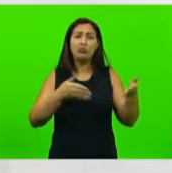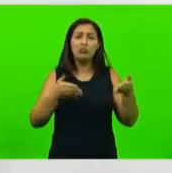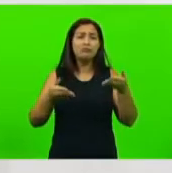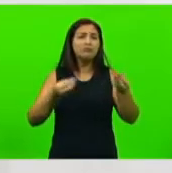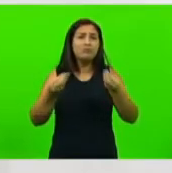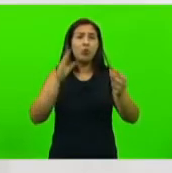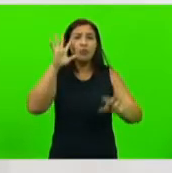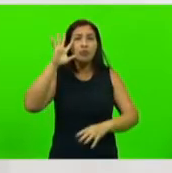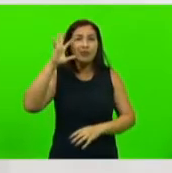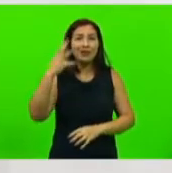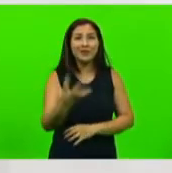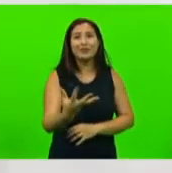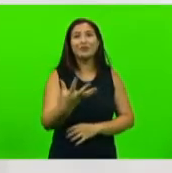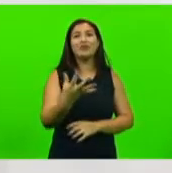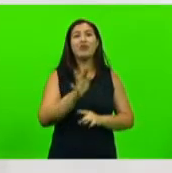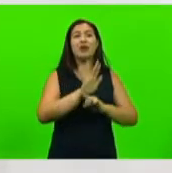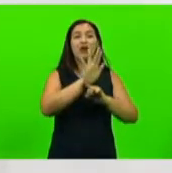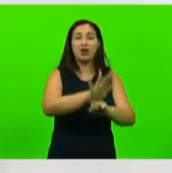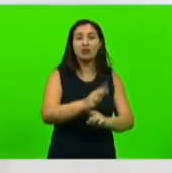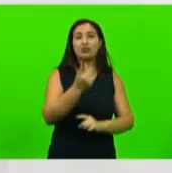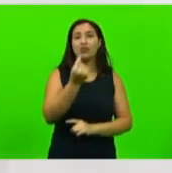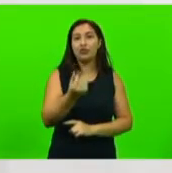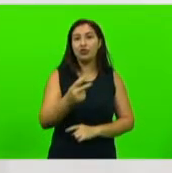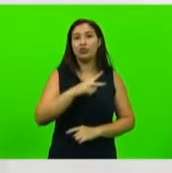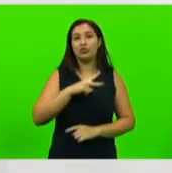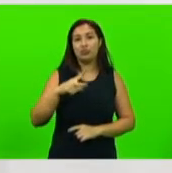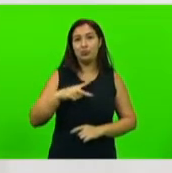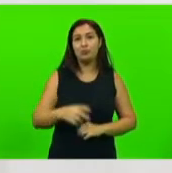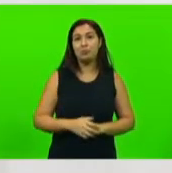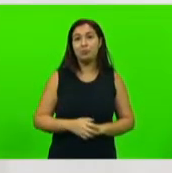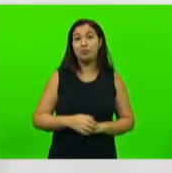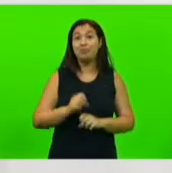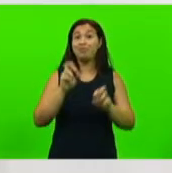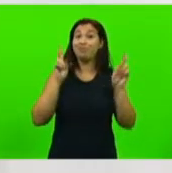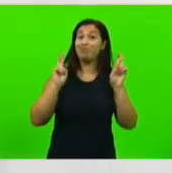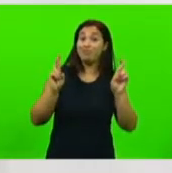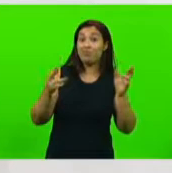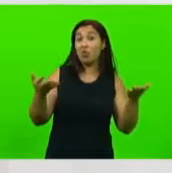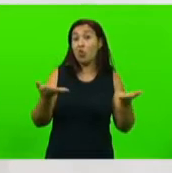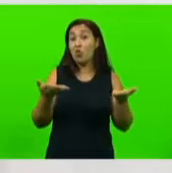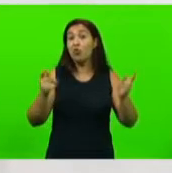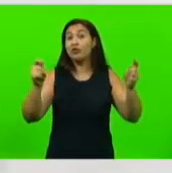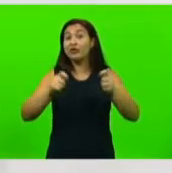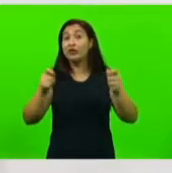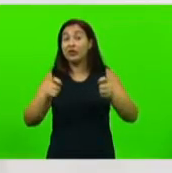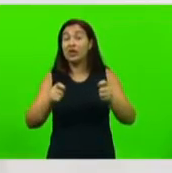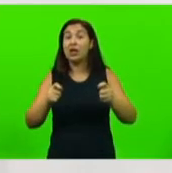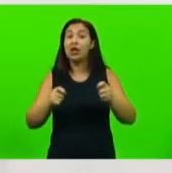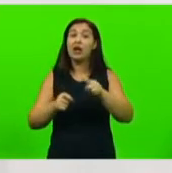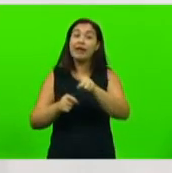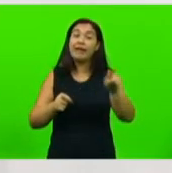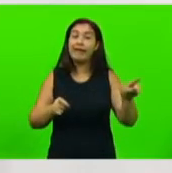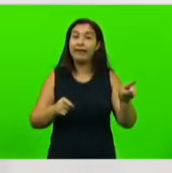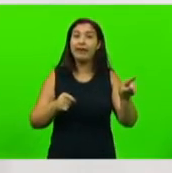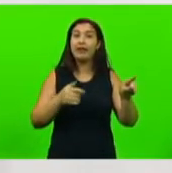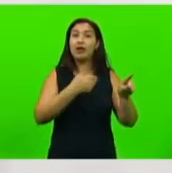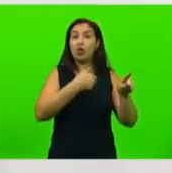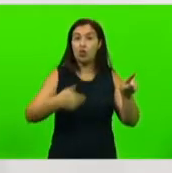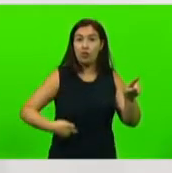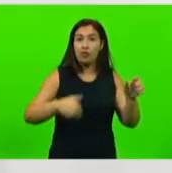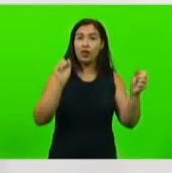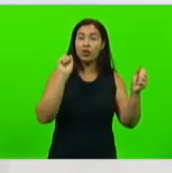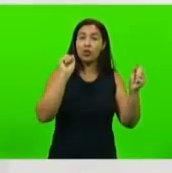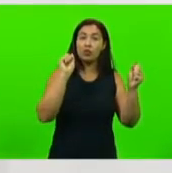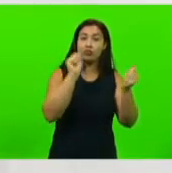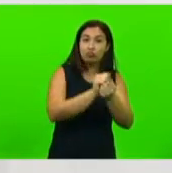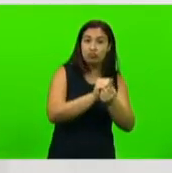consigam acessar esse recurso público. Esperamos que hoje nós conseguimos, nesta audiência com o governo do Estado, ter